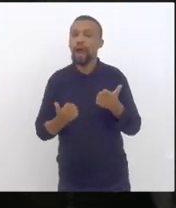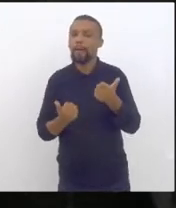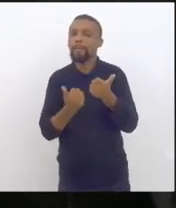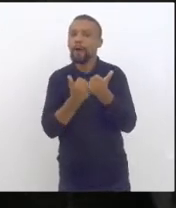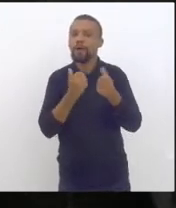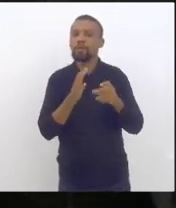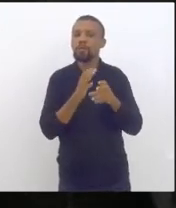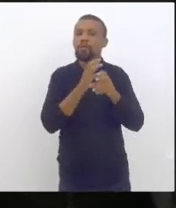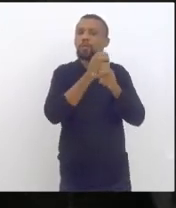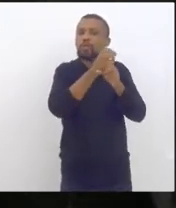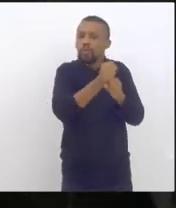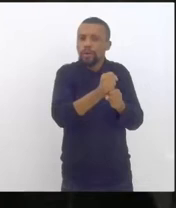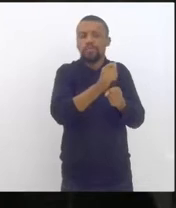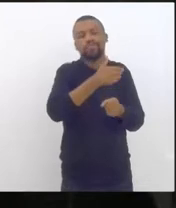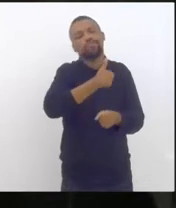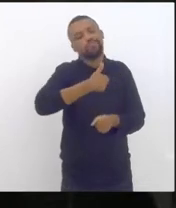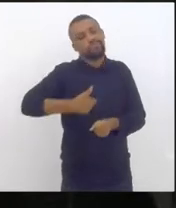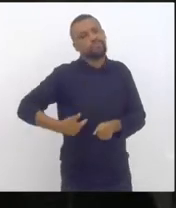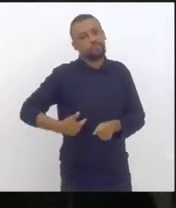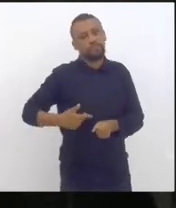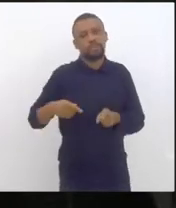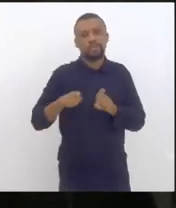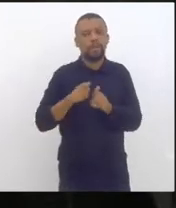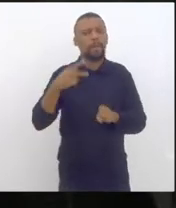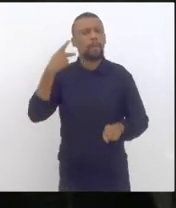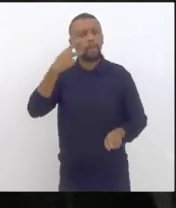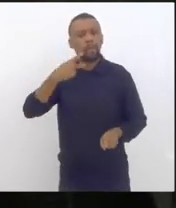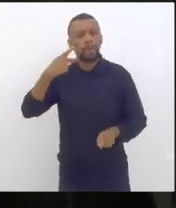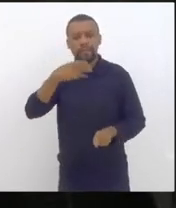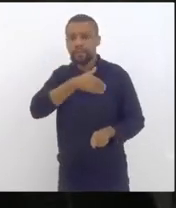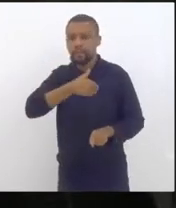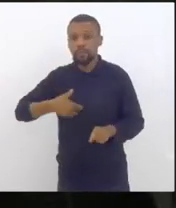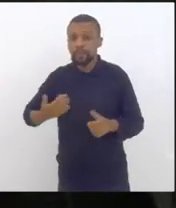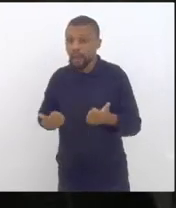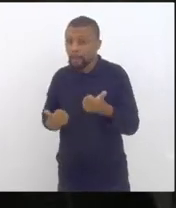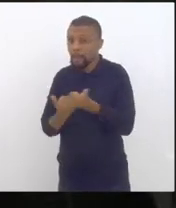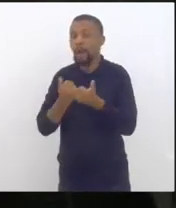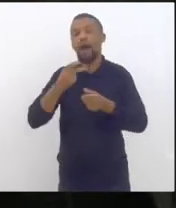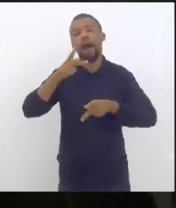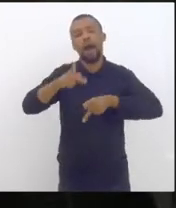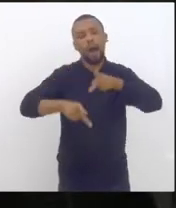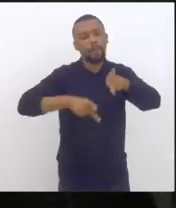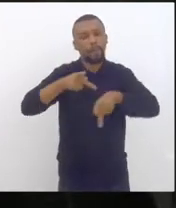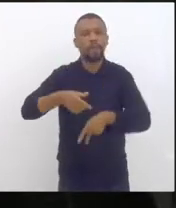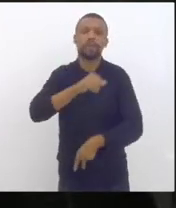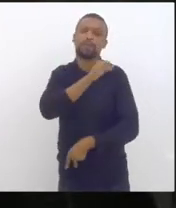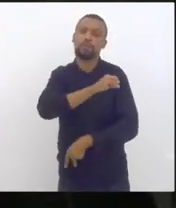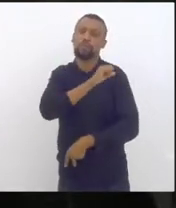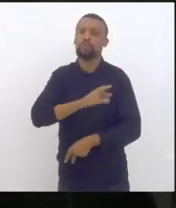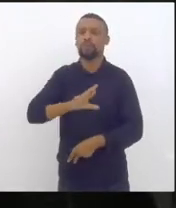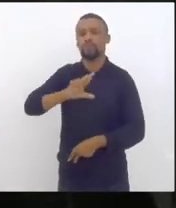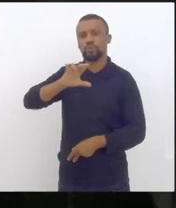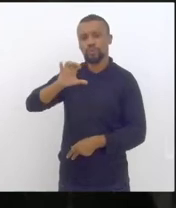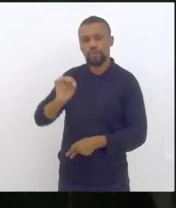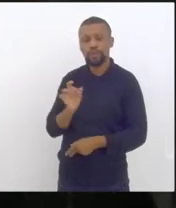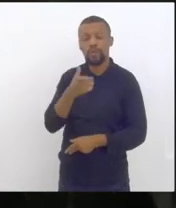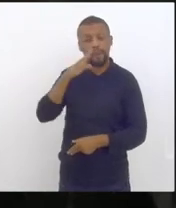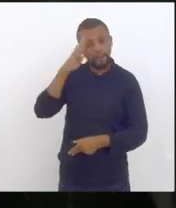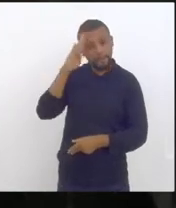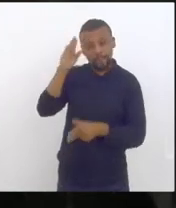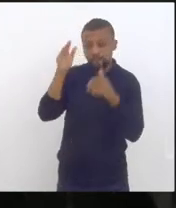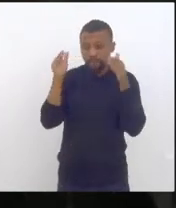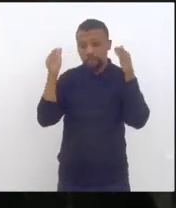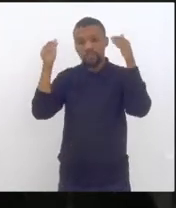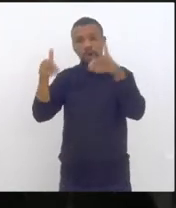e com políticas públicas favoráveis à população Fluminense Alô especial aqui